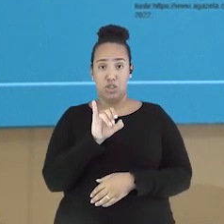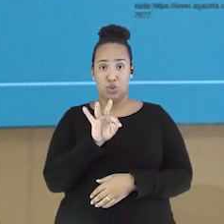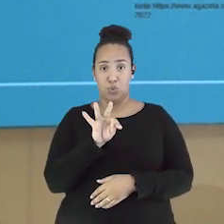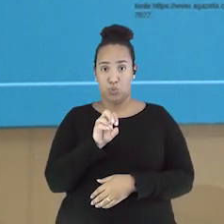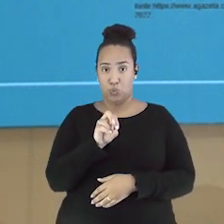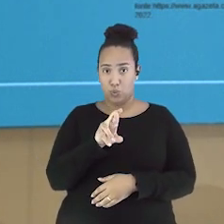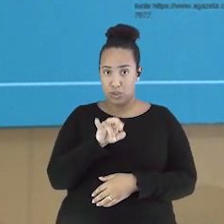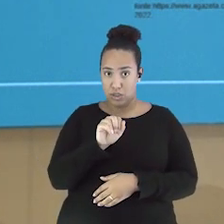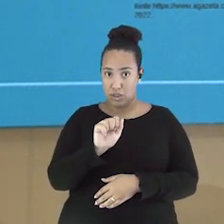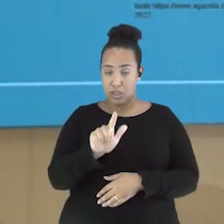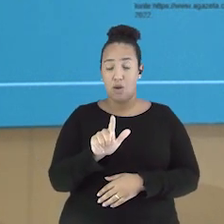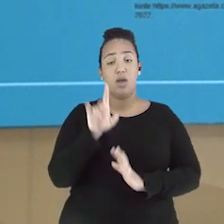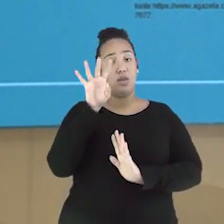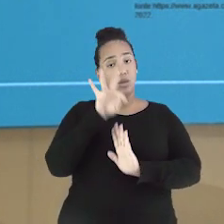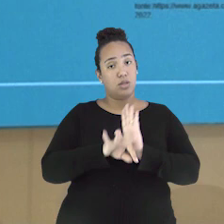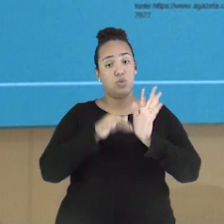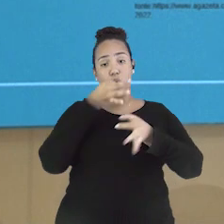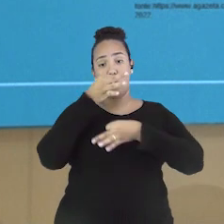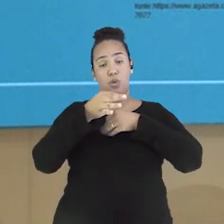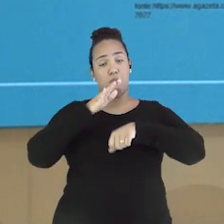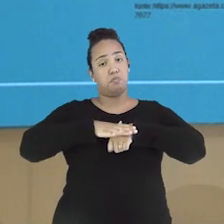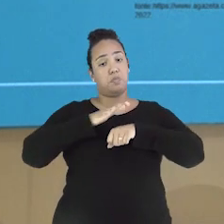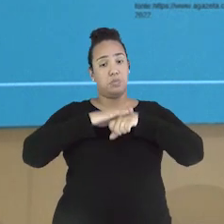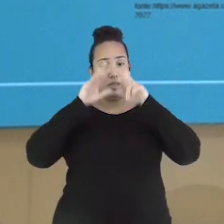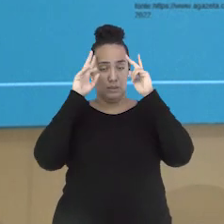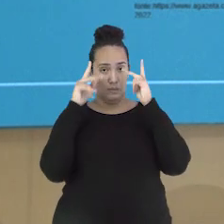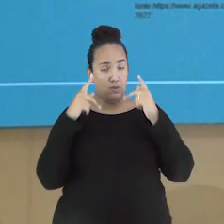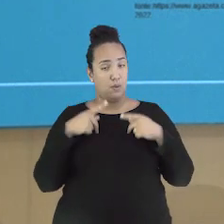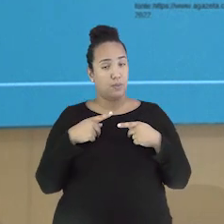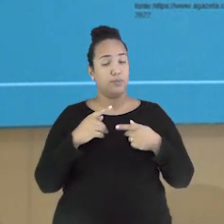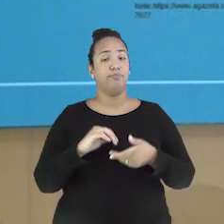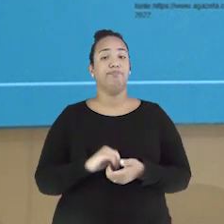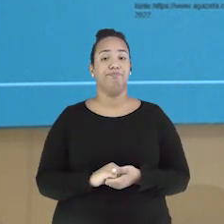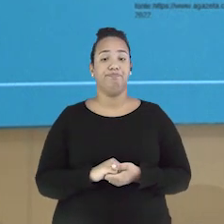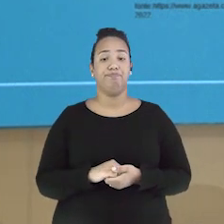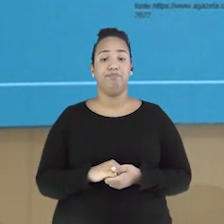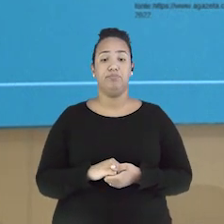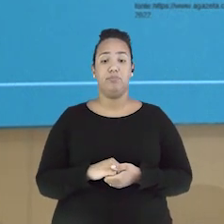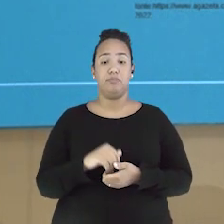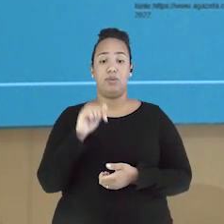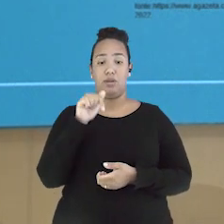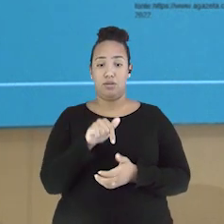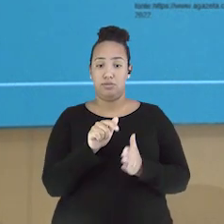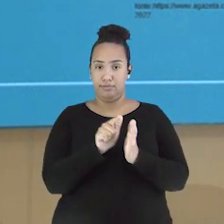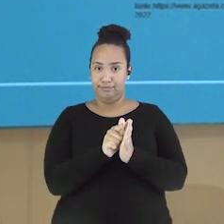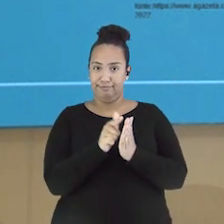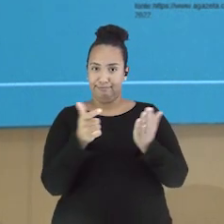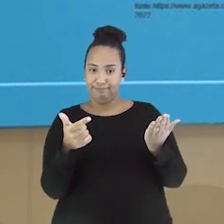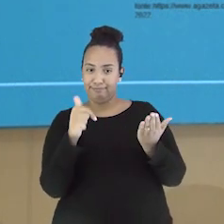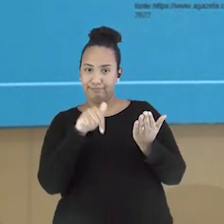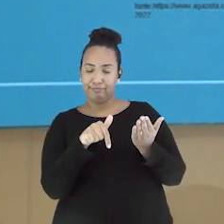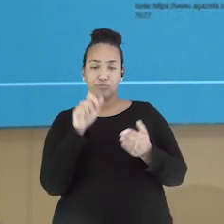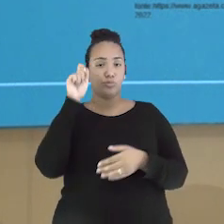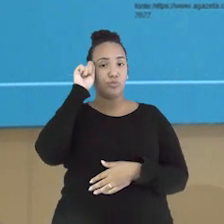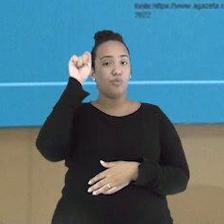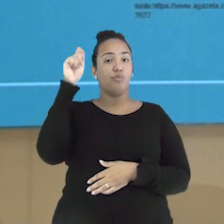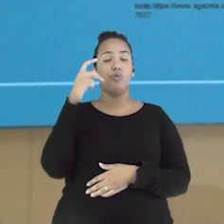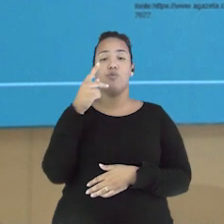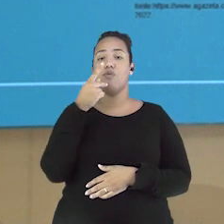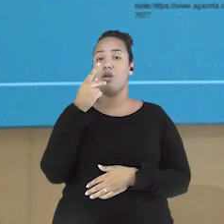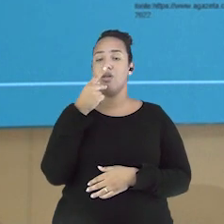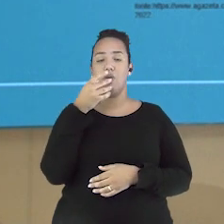autor aponta seu ponto de vista e o desenvolve junto da argumentação. No editorial do jornal A Gazeta, o autor expõe sua